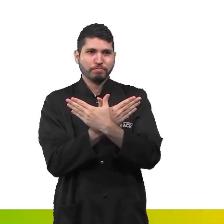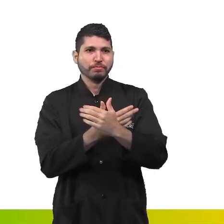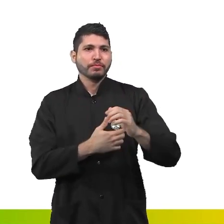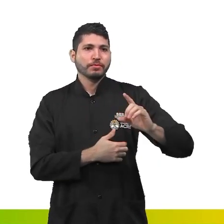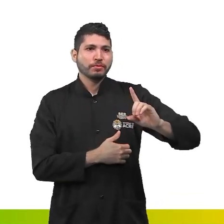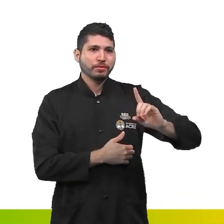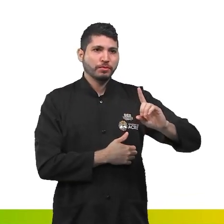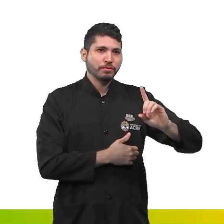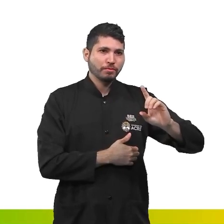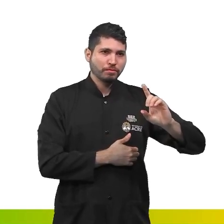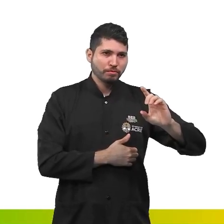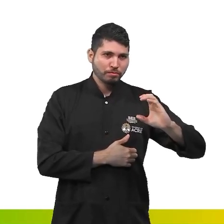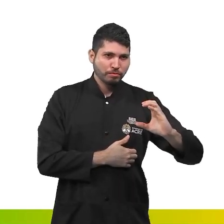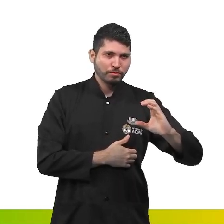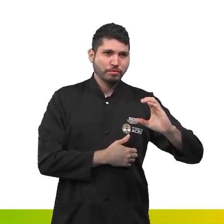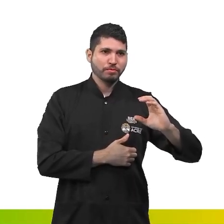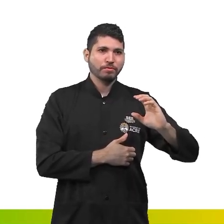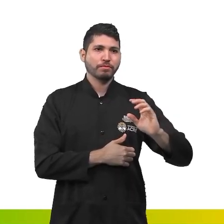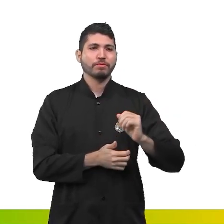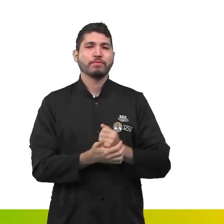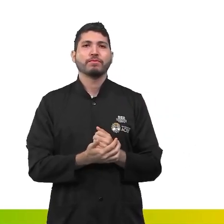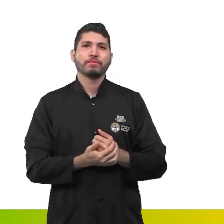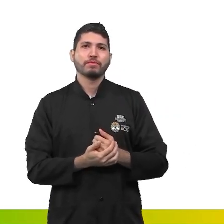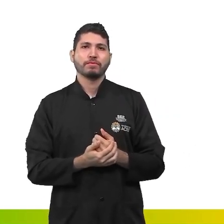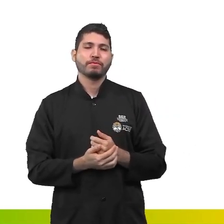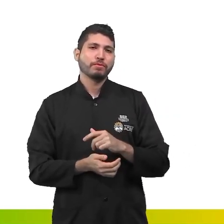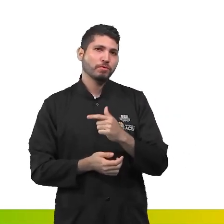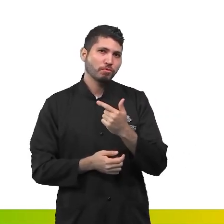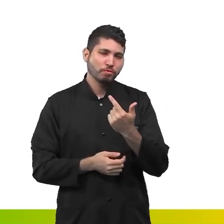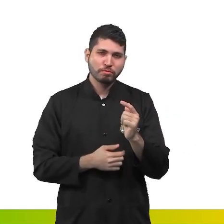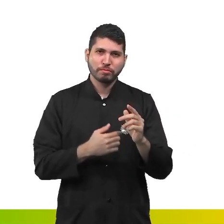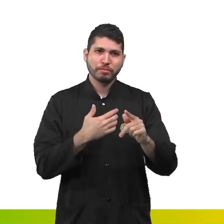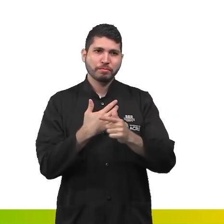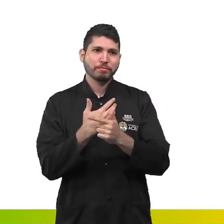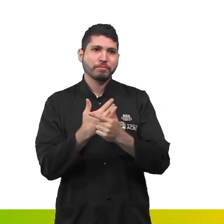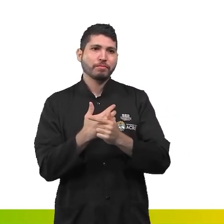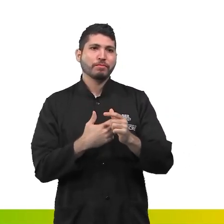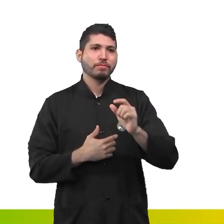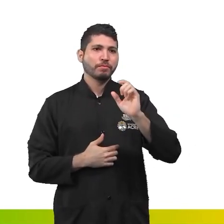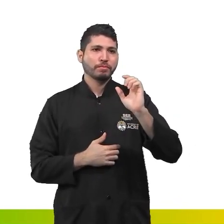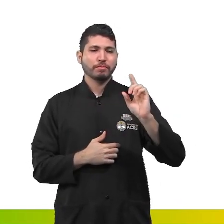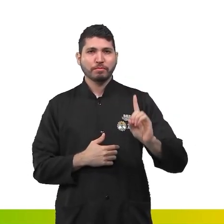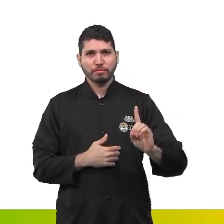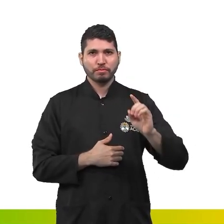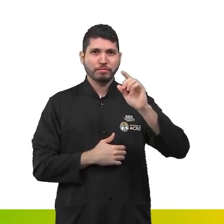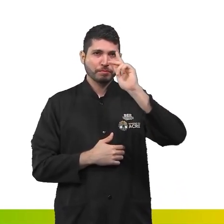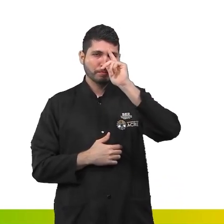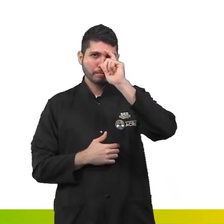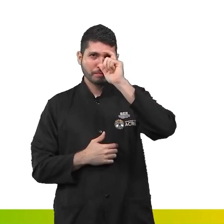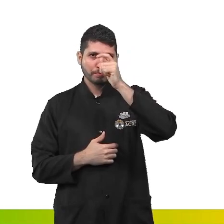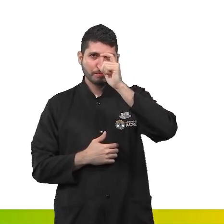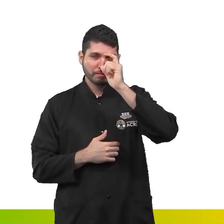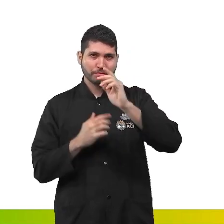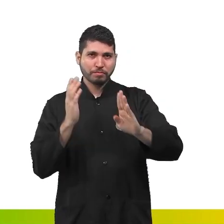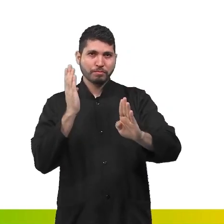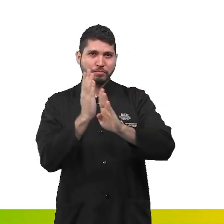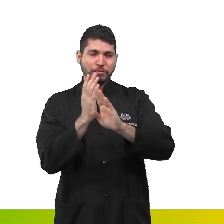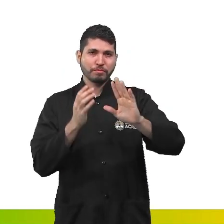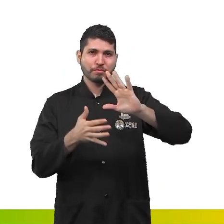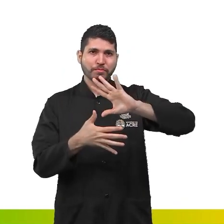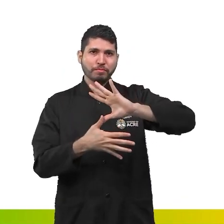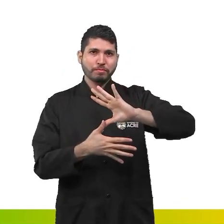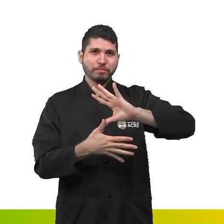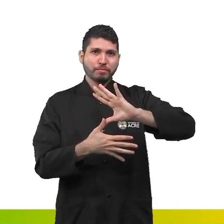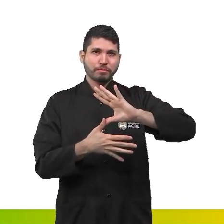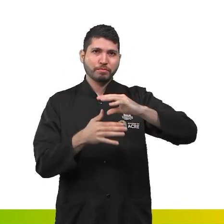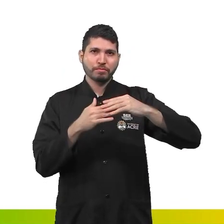América Central. Cristóvão Colombo é o descobridor das Américas que levou